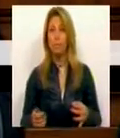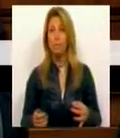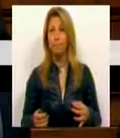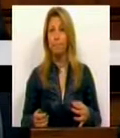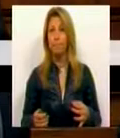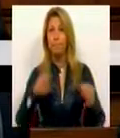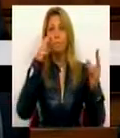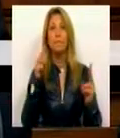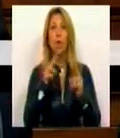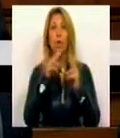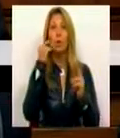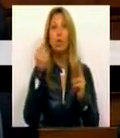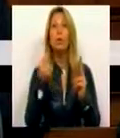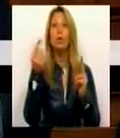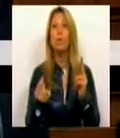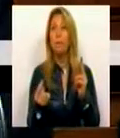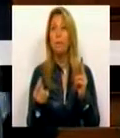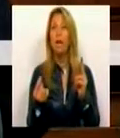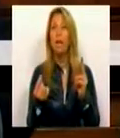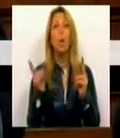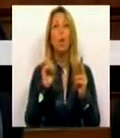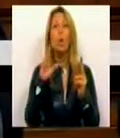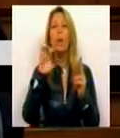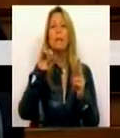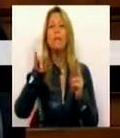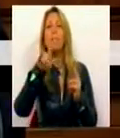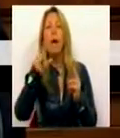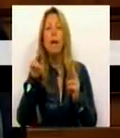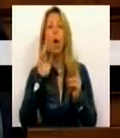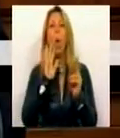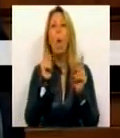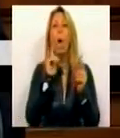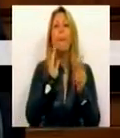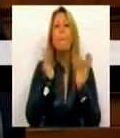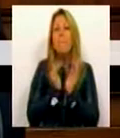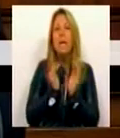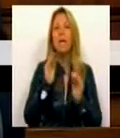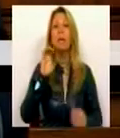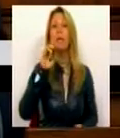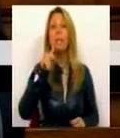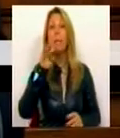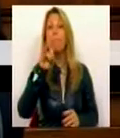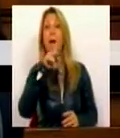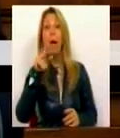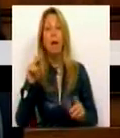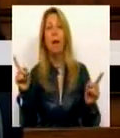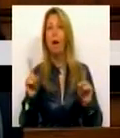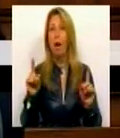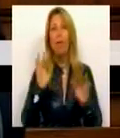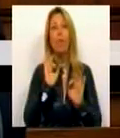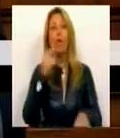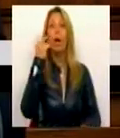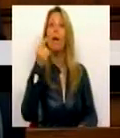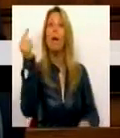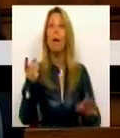do encontro especial, do special meeting. Não é cimeira, não é mini cimeira, acabou a configuração por ficar a de special